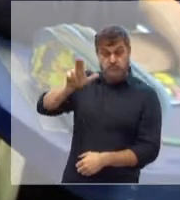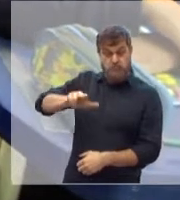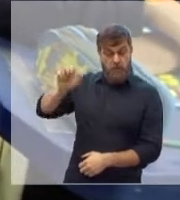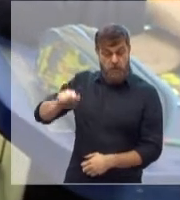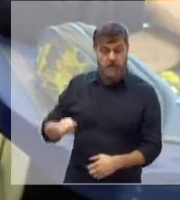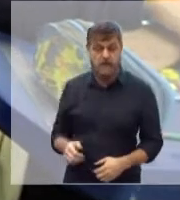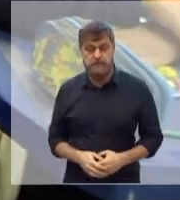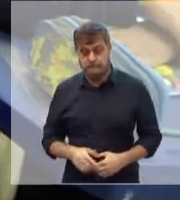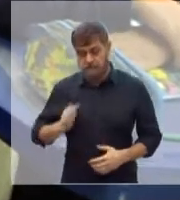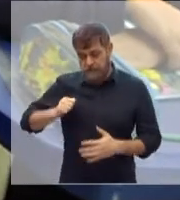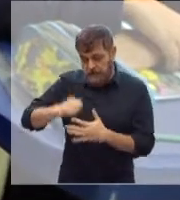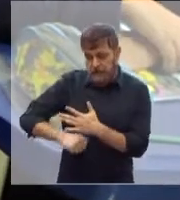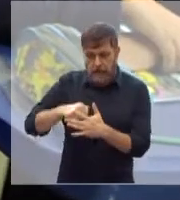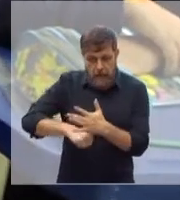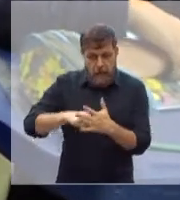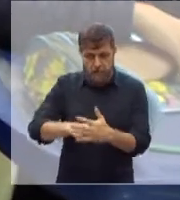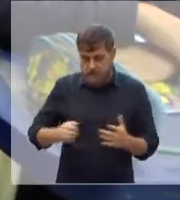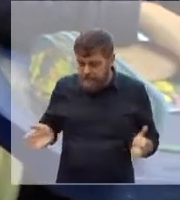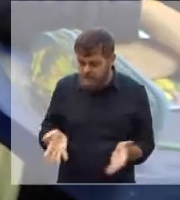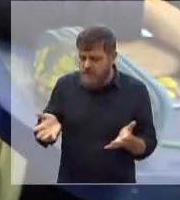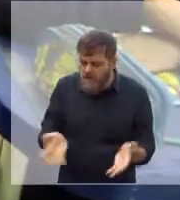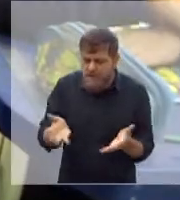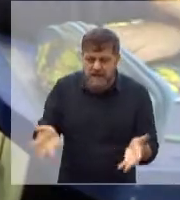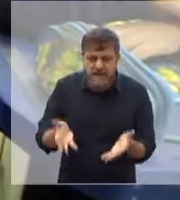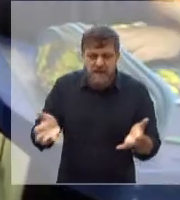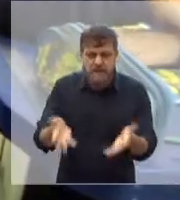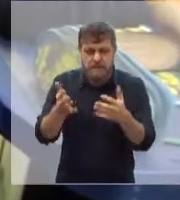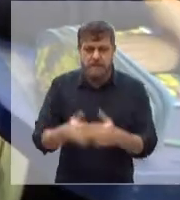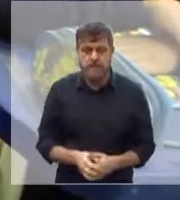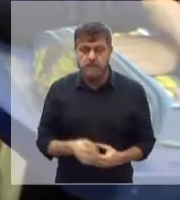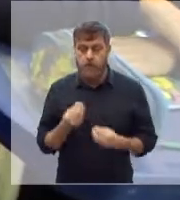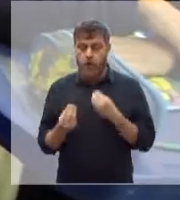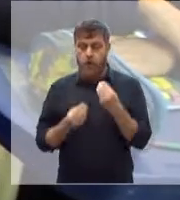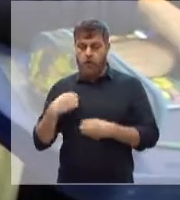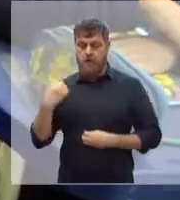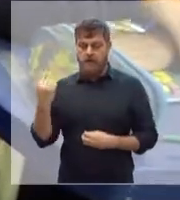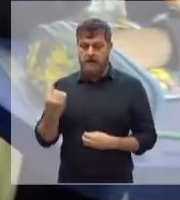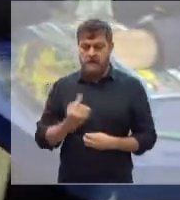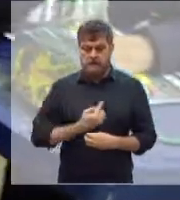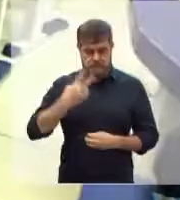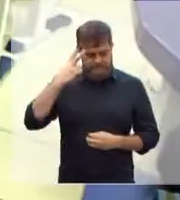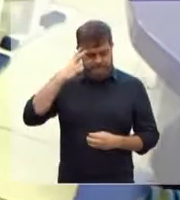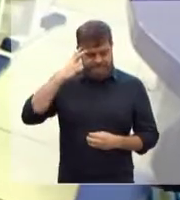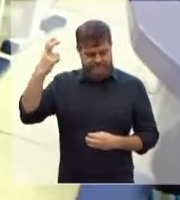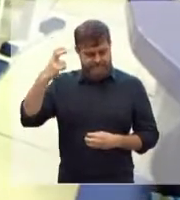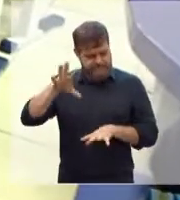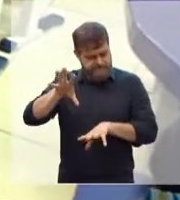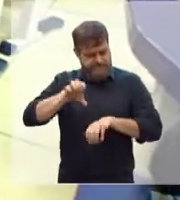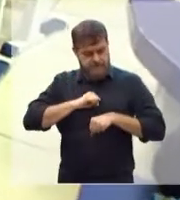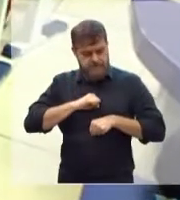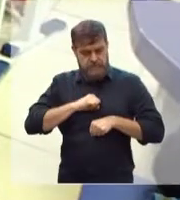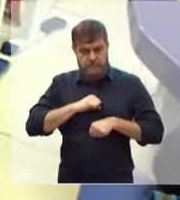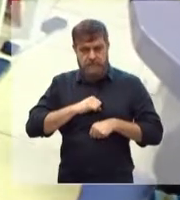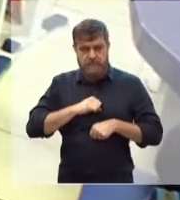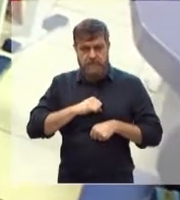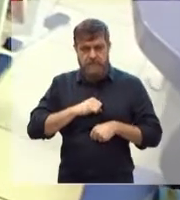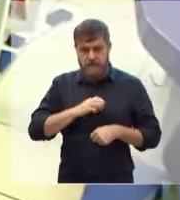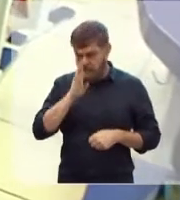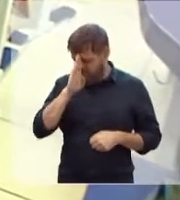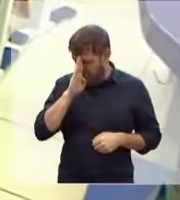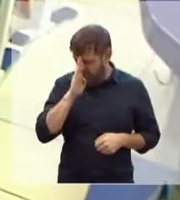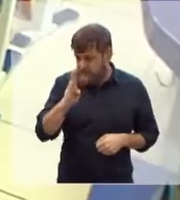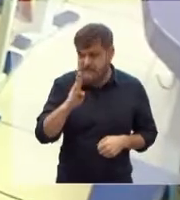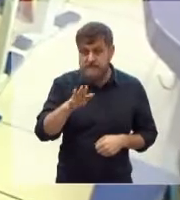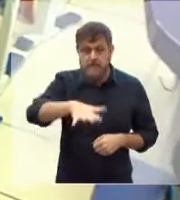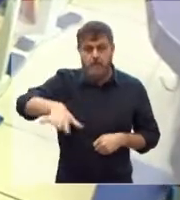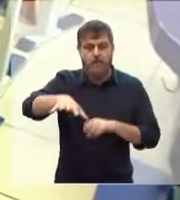luta, é fazer e fomentar possibilidades da gente ter o domínio do saber. Por isso que a minha bandeira é a